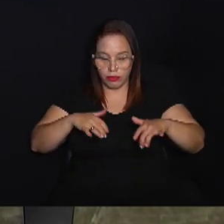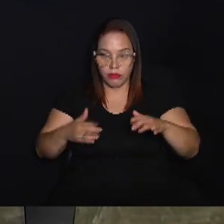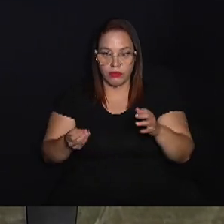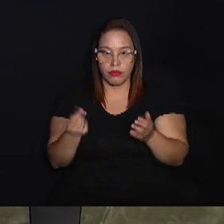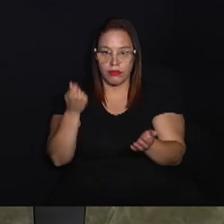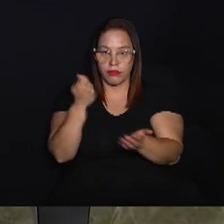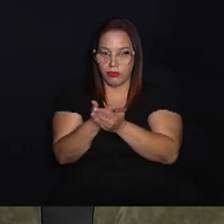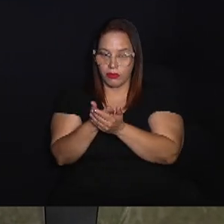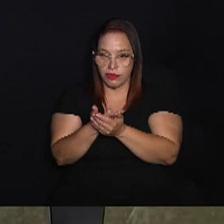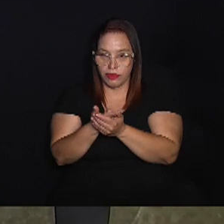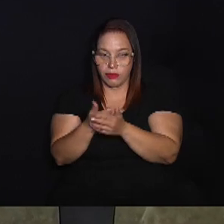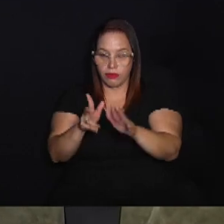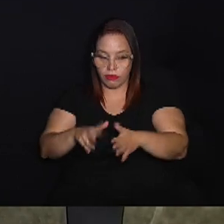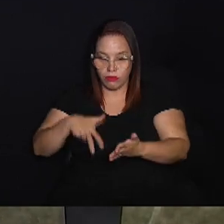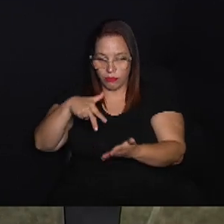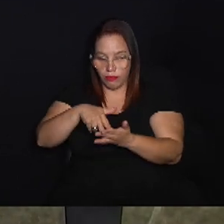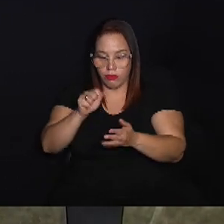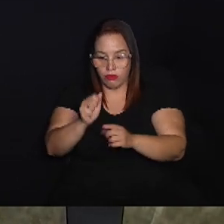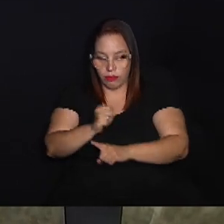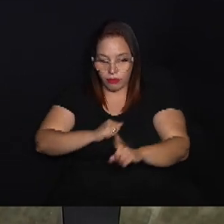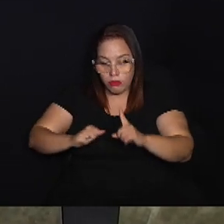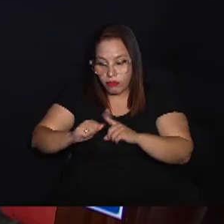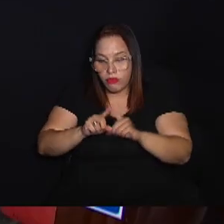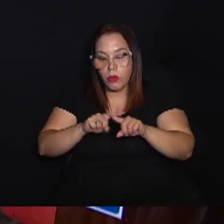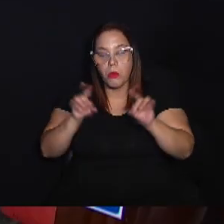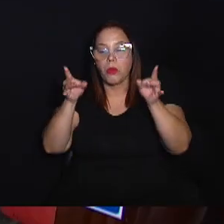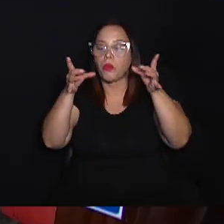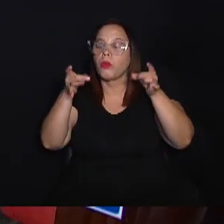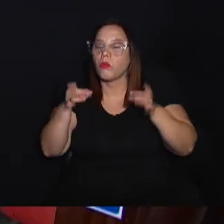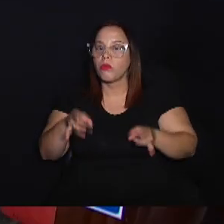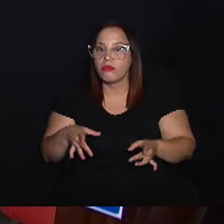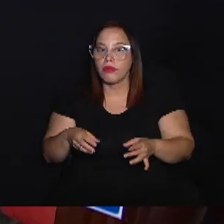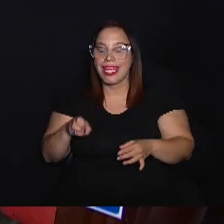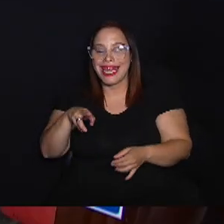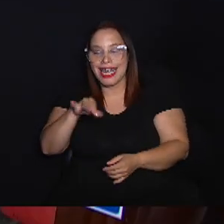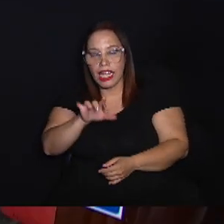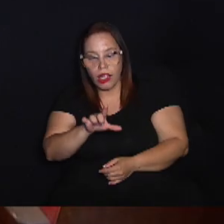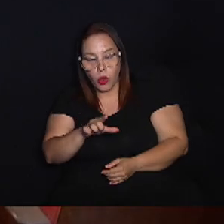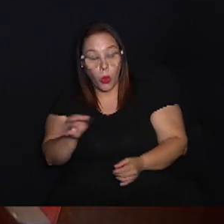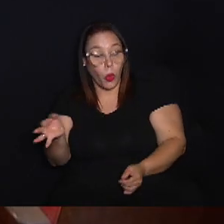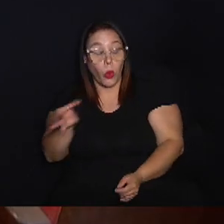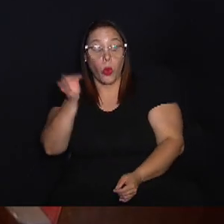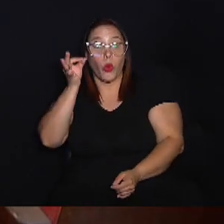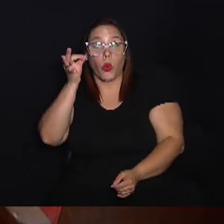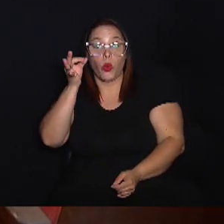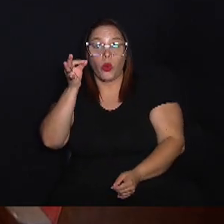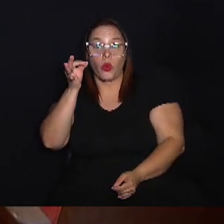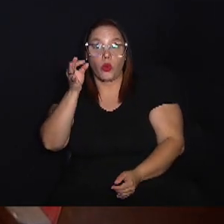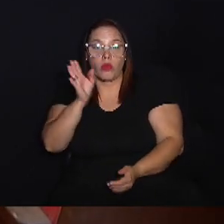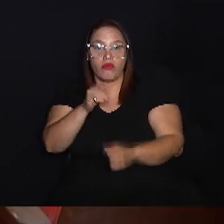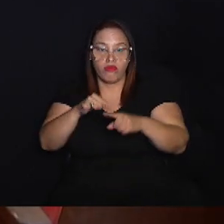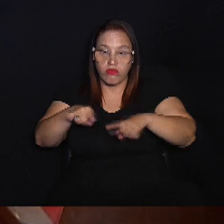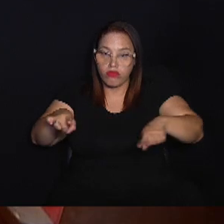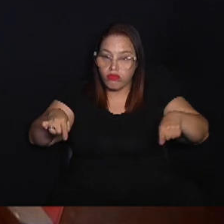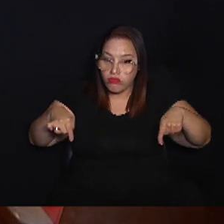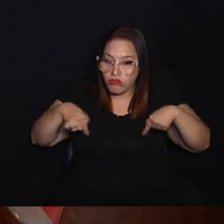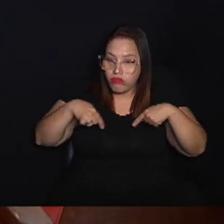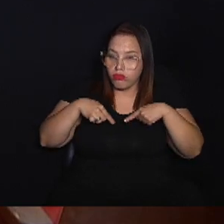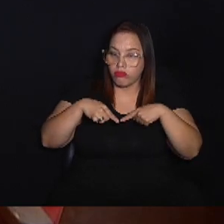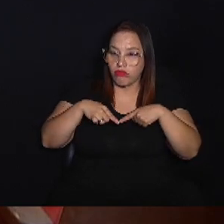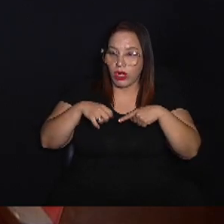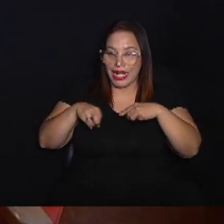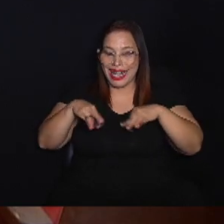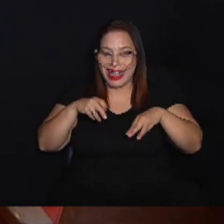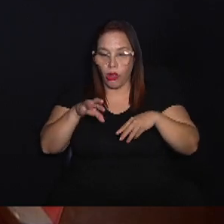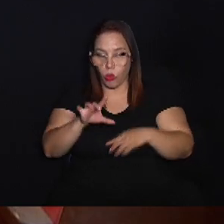está à disposição da sociedade, mais especificamente para recitais de alto nível. Aqui essa sala, como sendo uma sala de